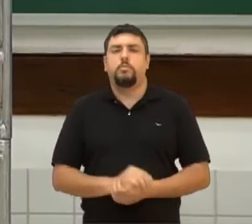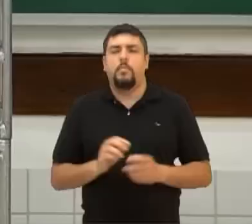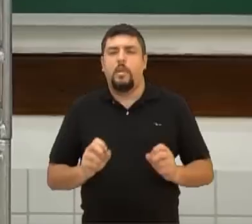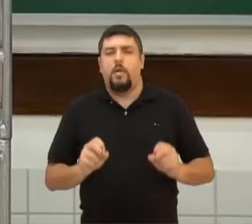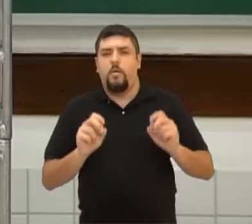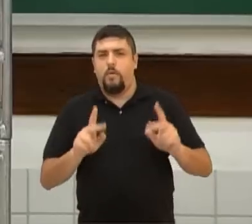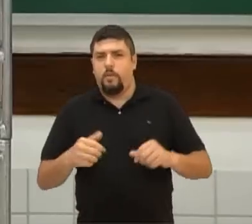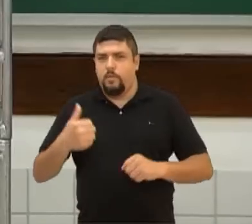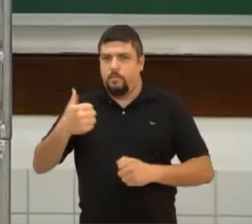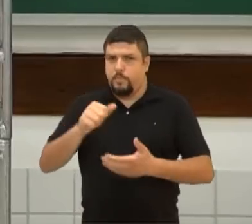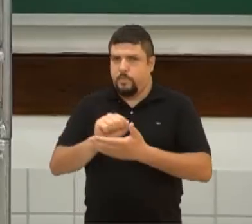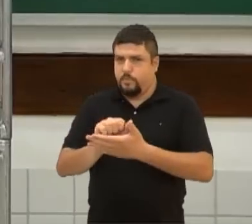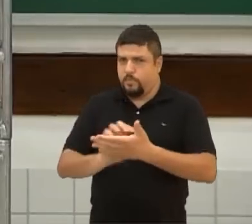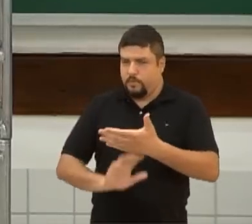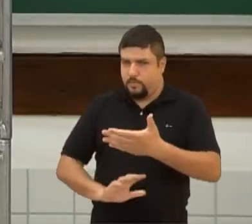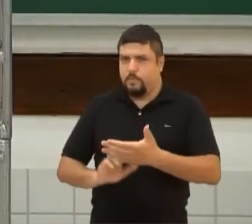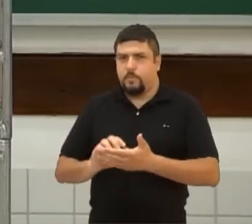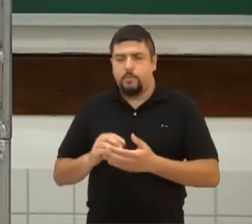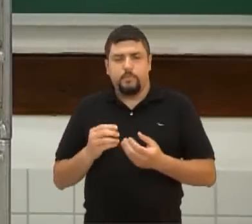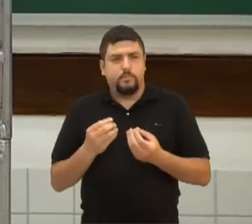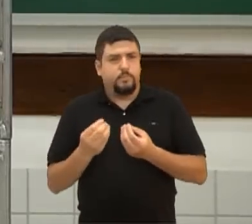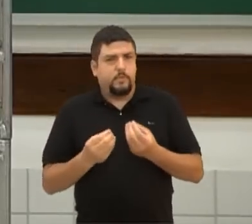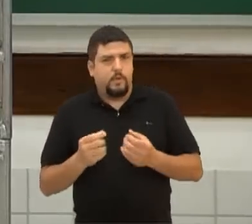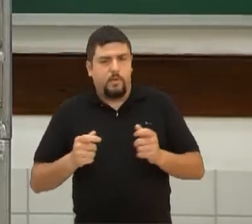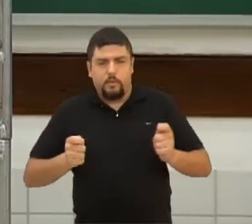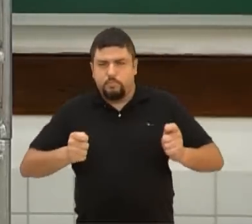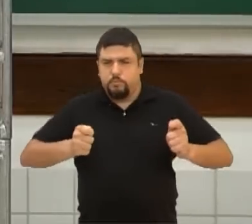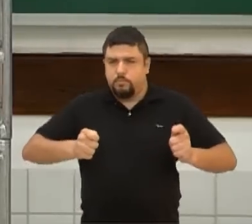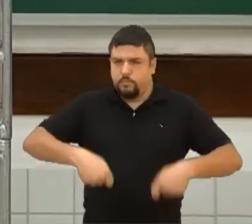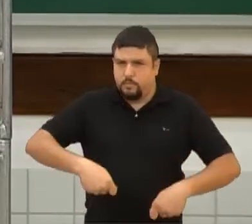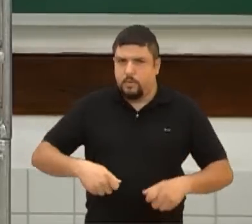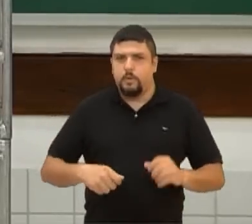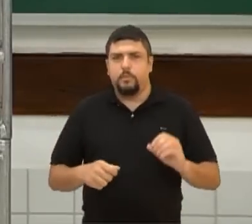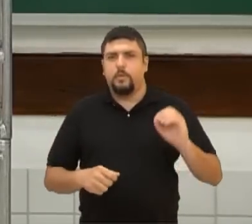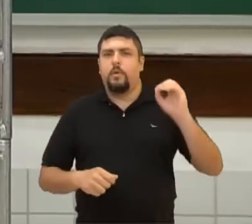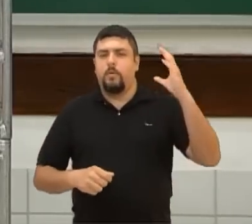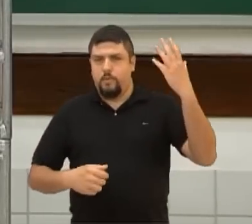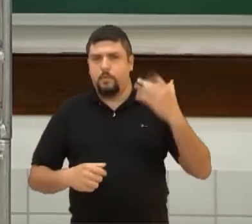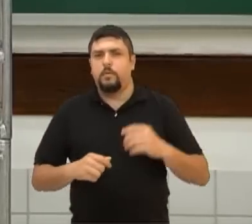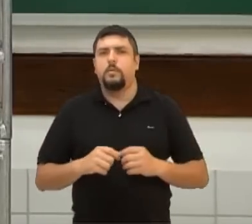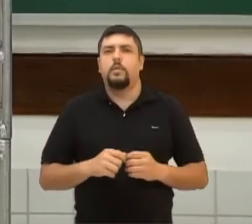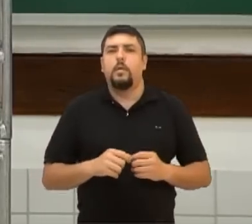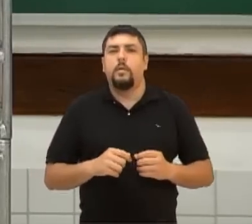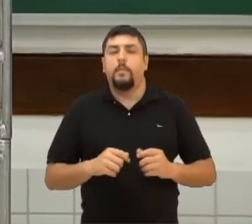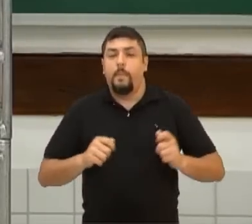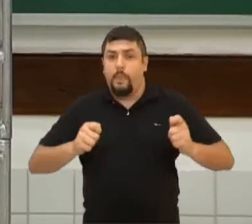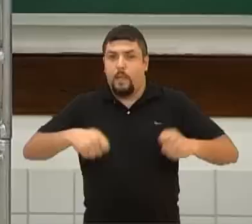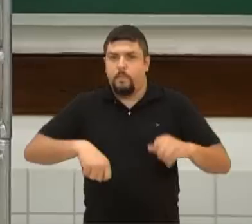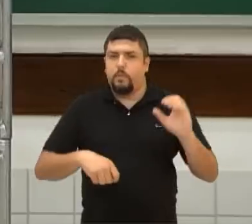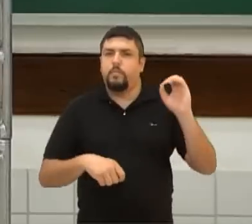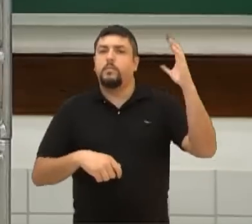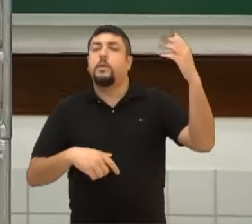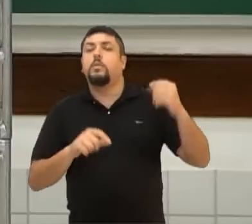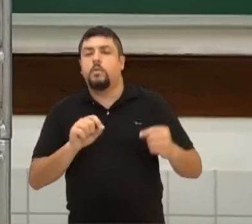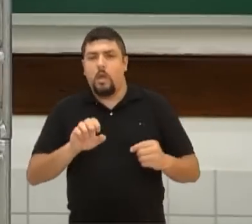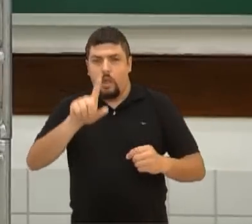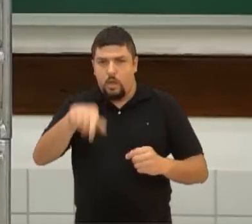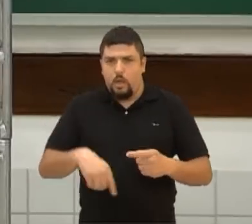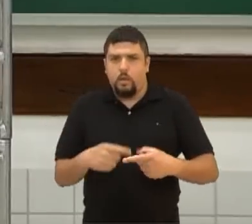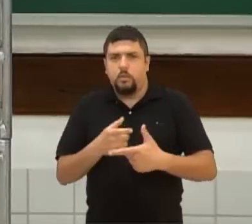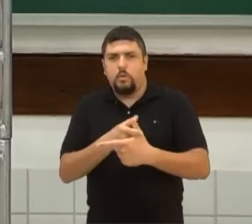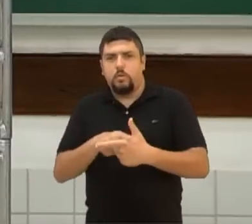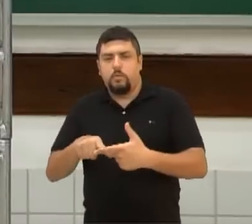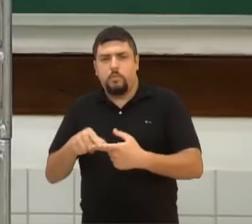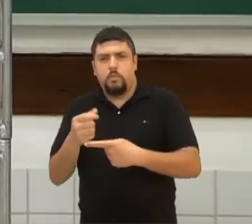Ok, primeira atividade, né? Falando dessa probabilidade, né? Que a probabilidade é essa razão, pessoal,